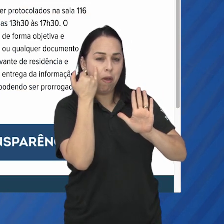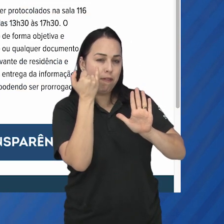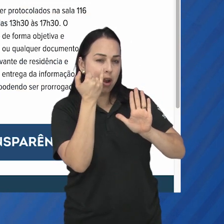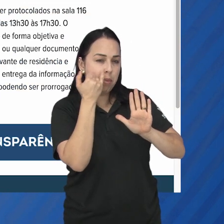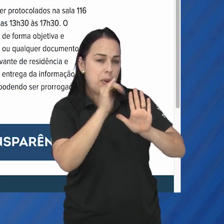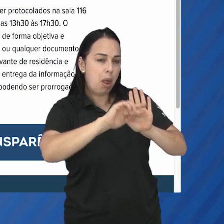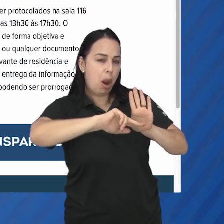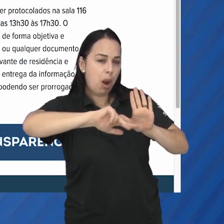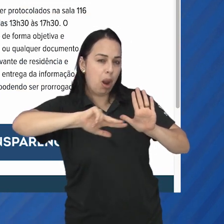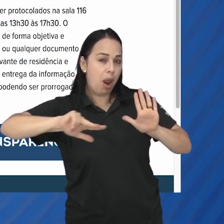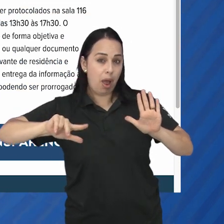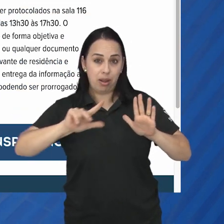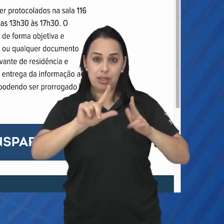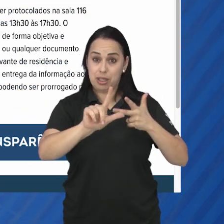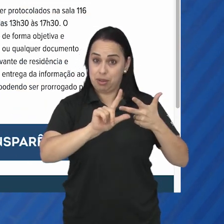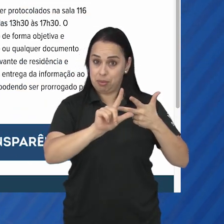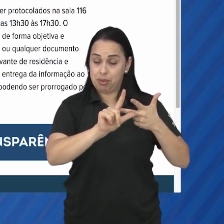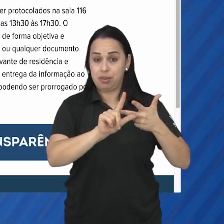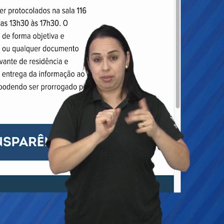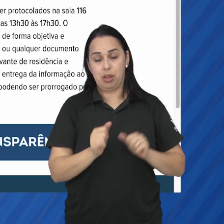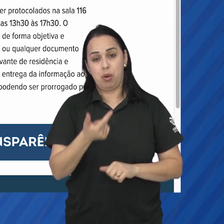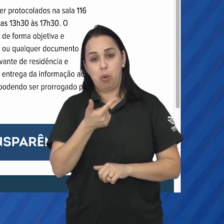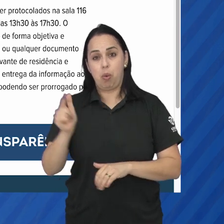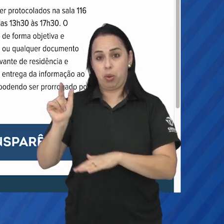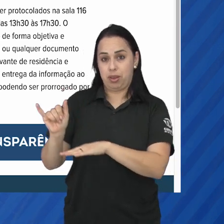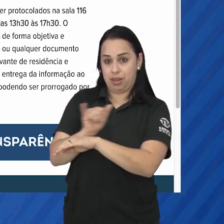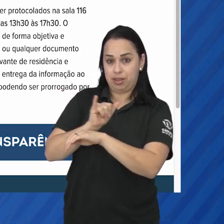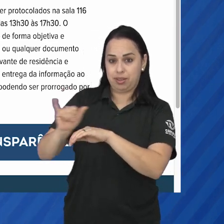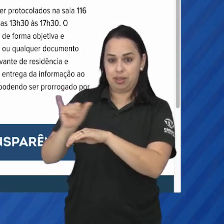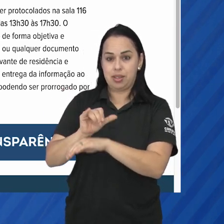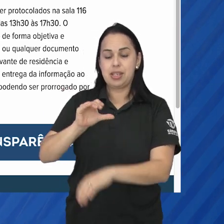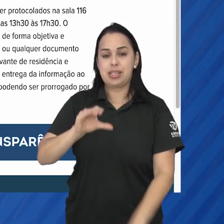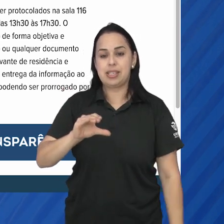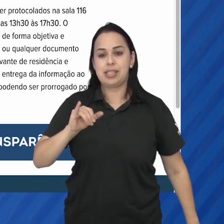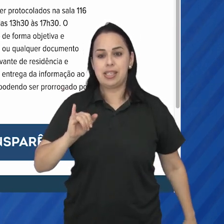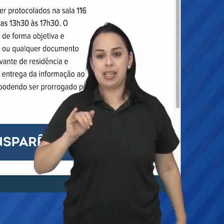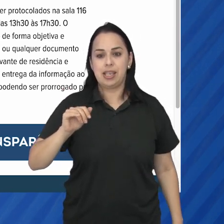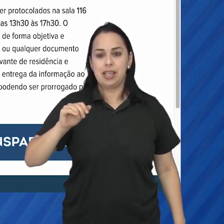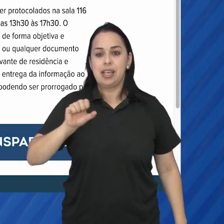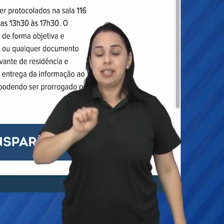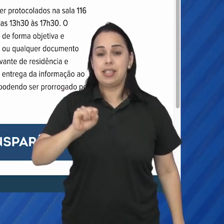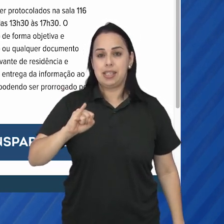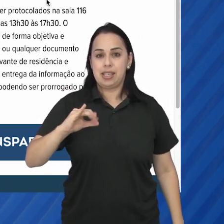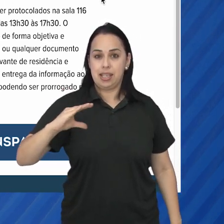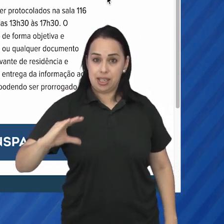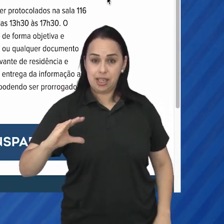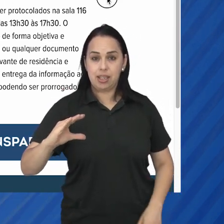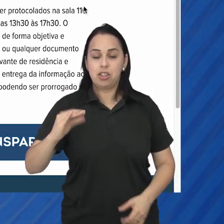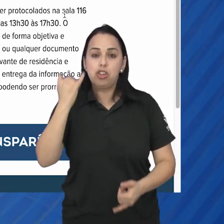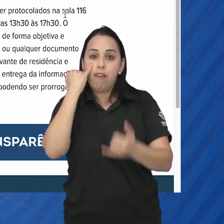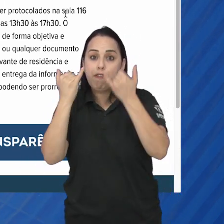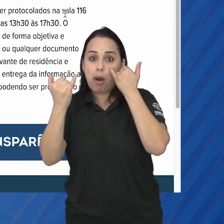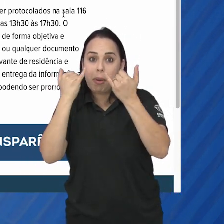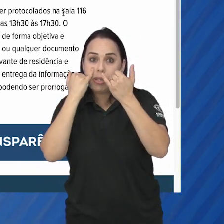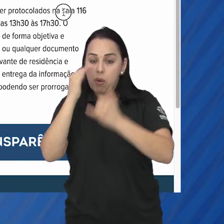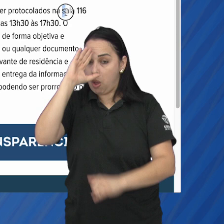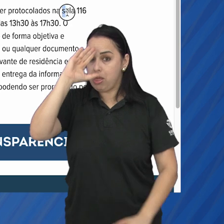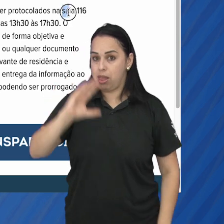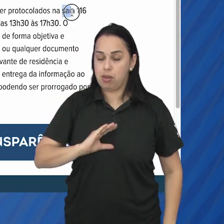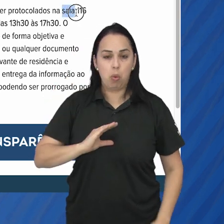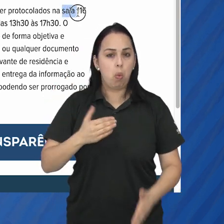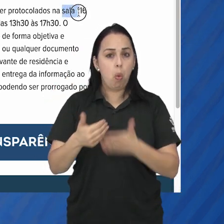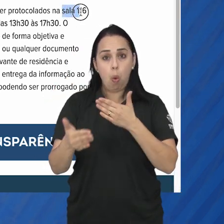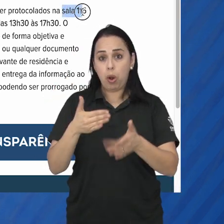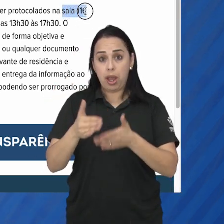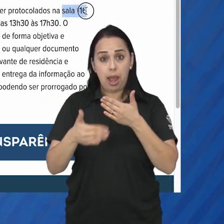diversas informações do Legislativo. Outra ferramenta é o SIC, o Serviço de Informações ao Cidadão,